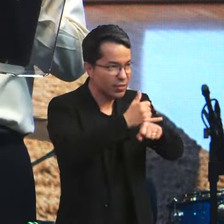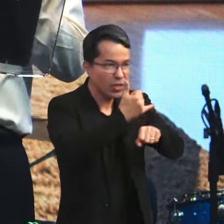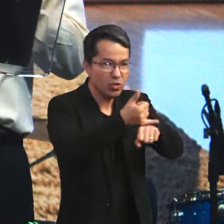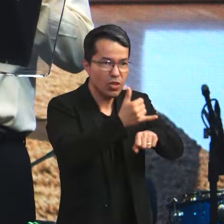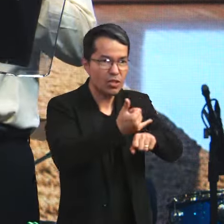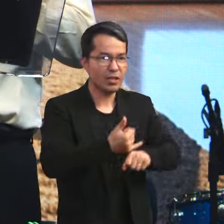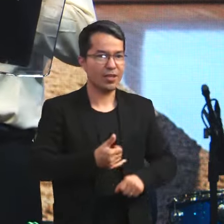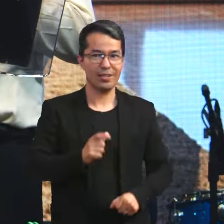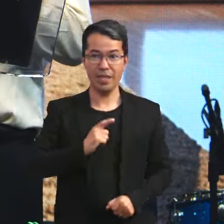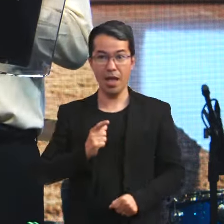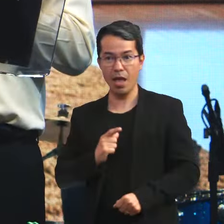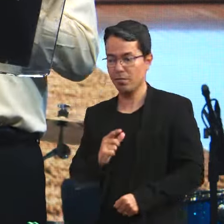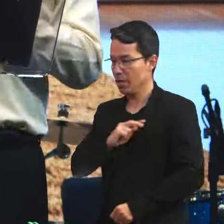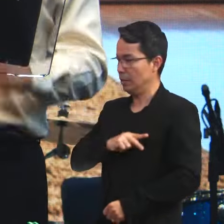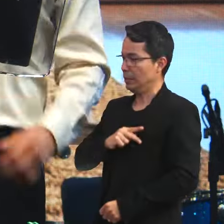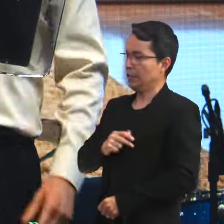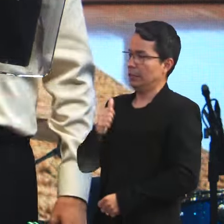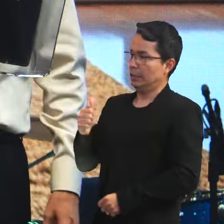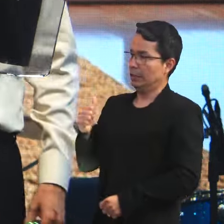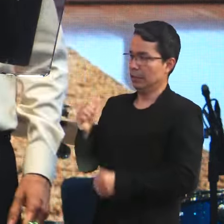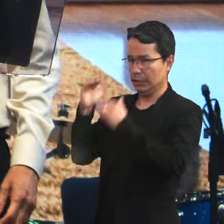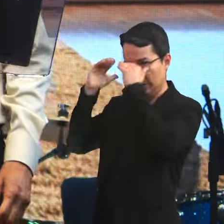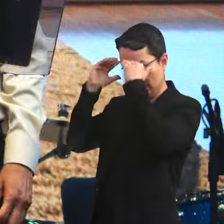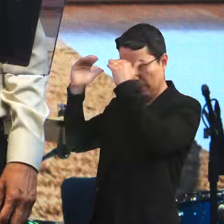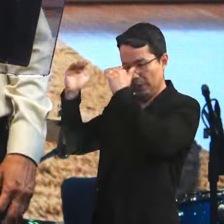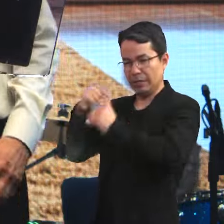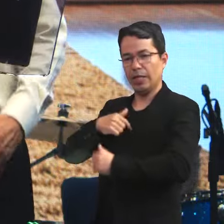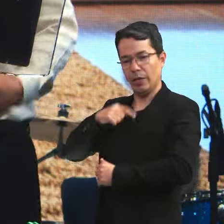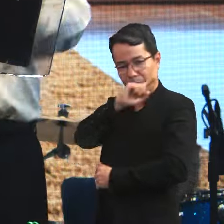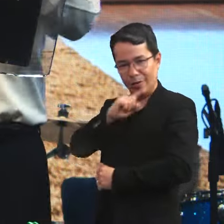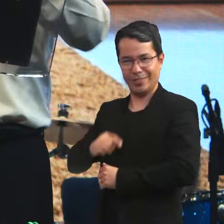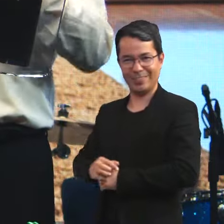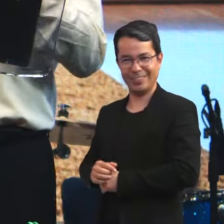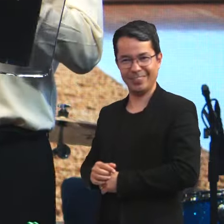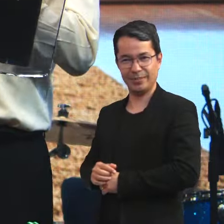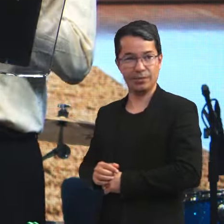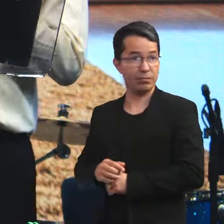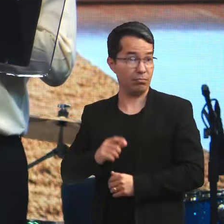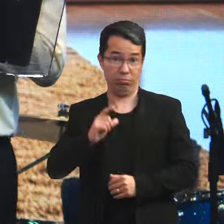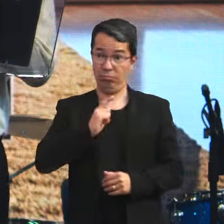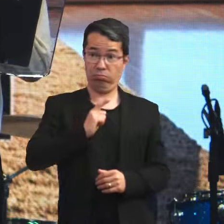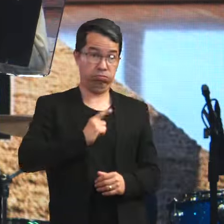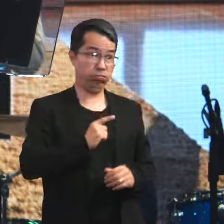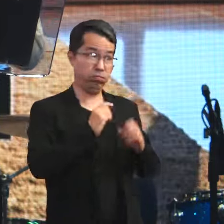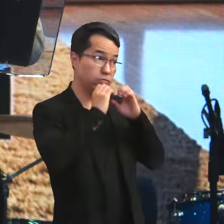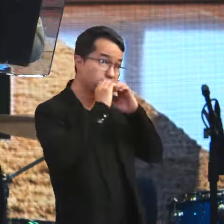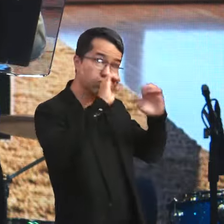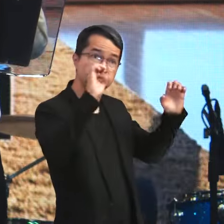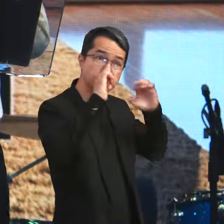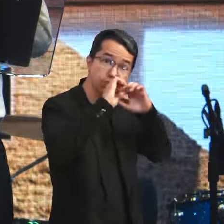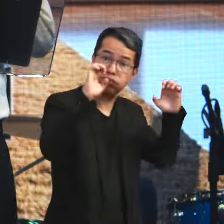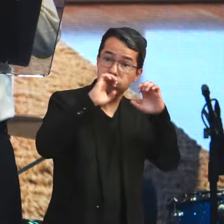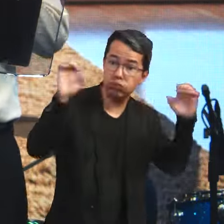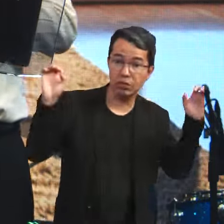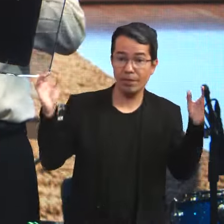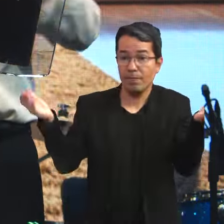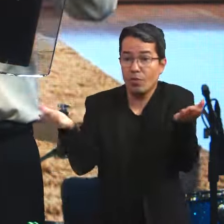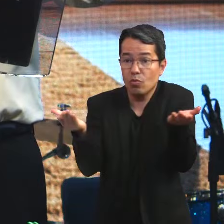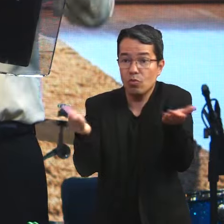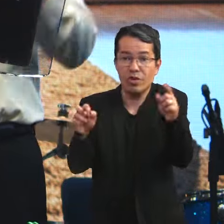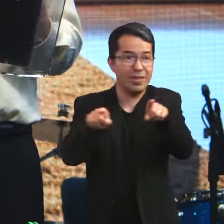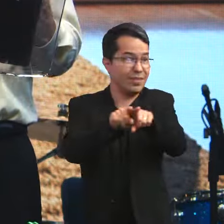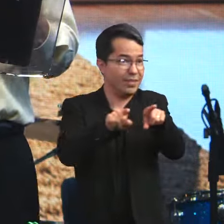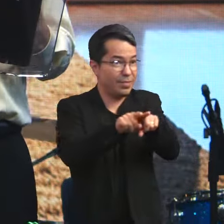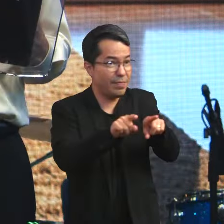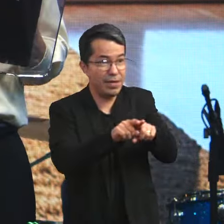boas novas com aqueles que não a conhe que pao é isso que poss